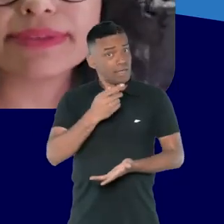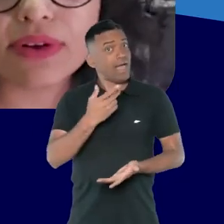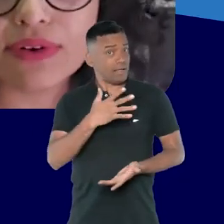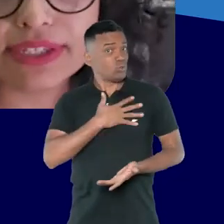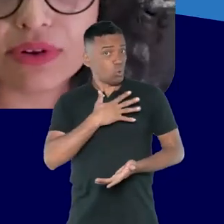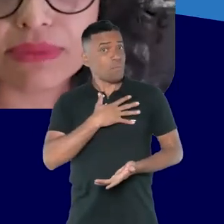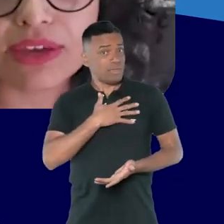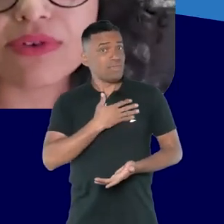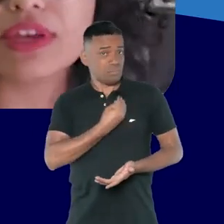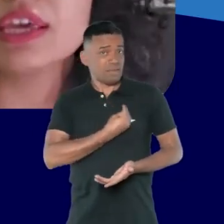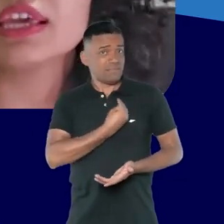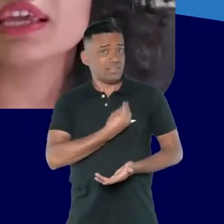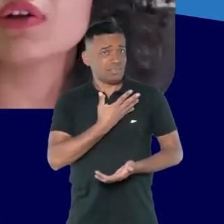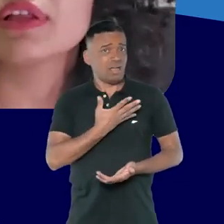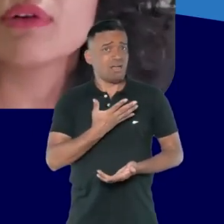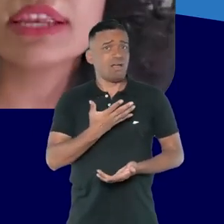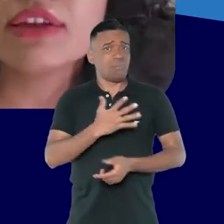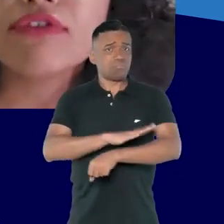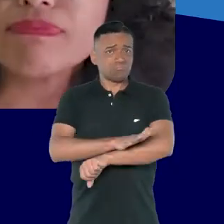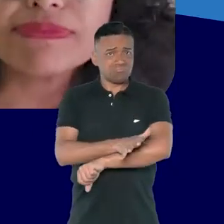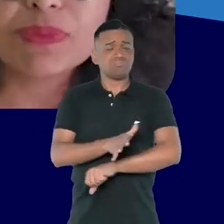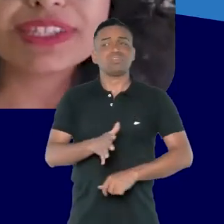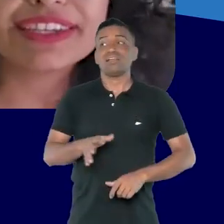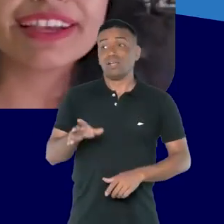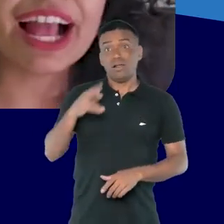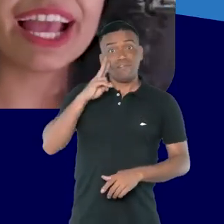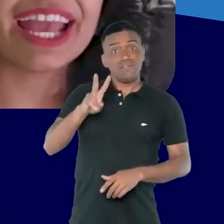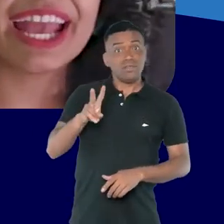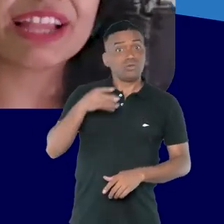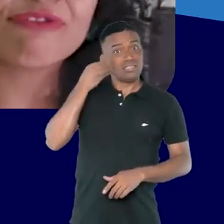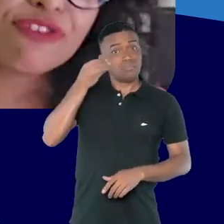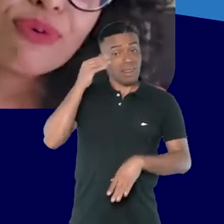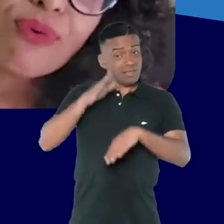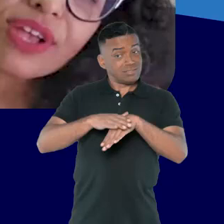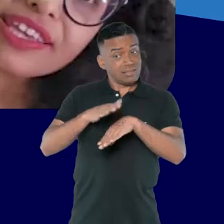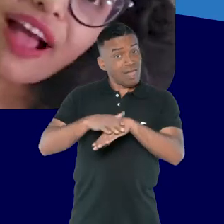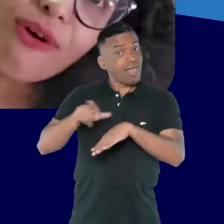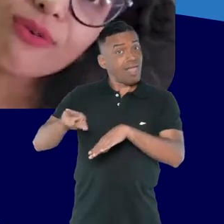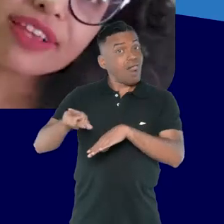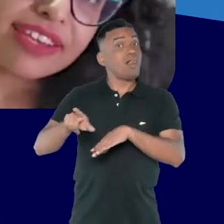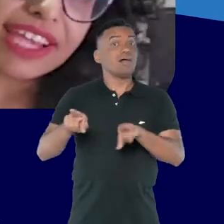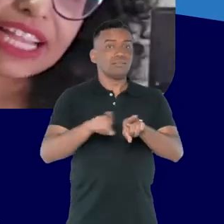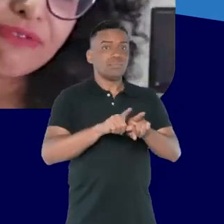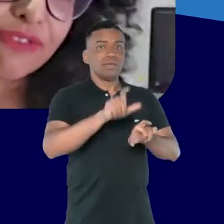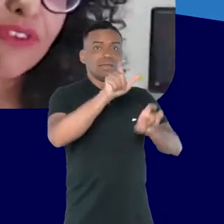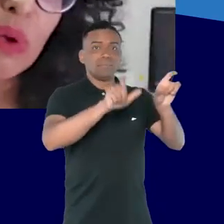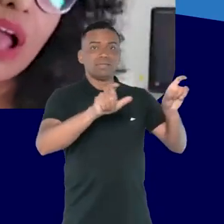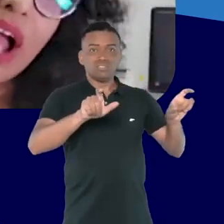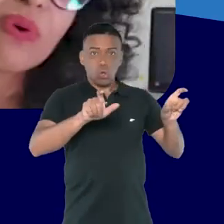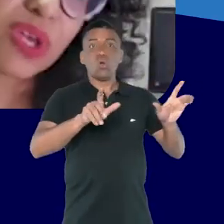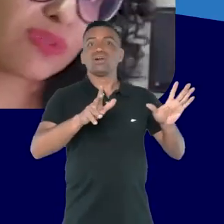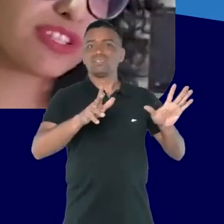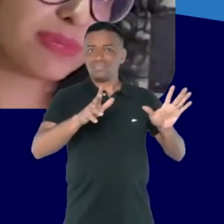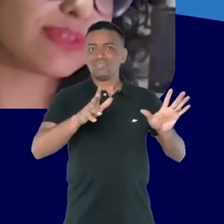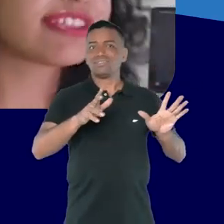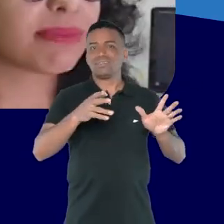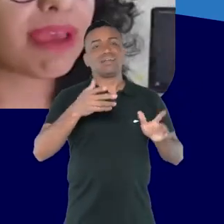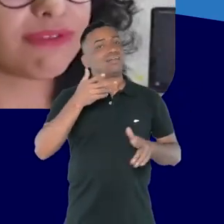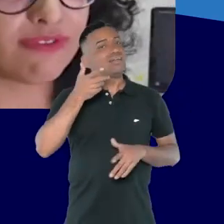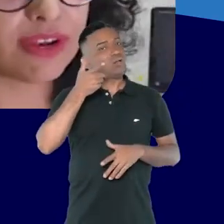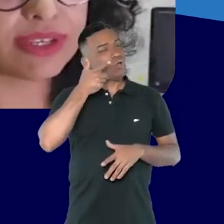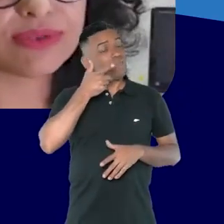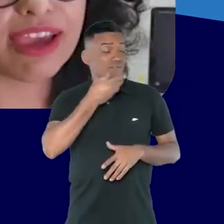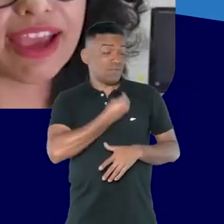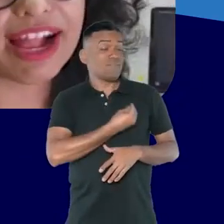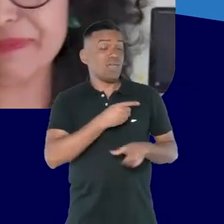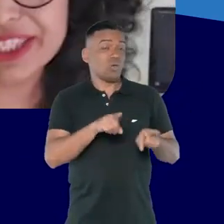aconteceu a mesma coisa comigo, e quando eu li, tipo assim, ela viu que algo que ela viveu é algo que outras pessoas